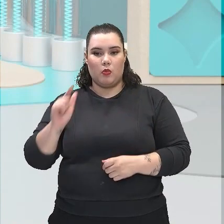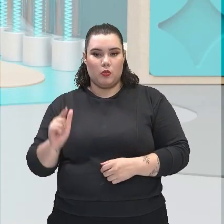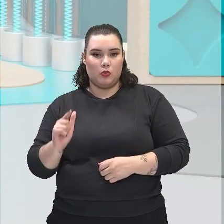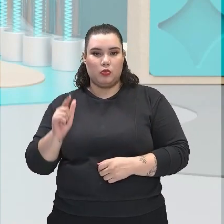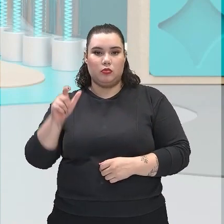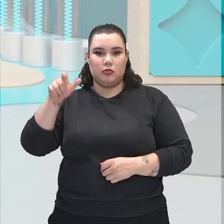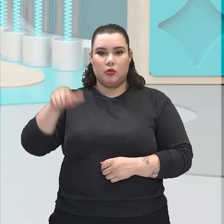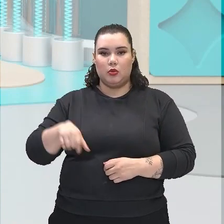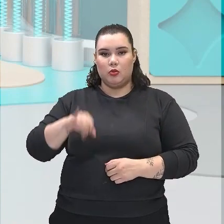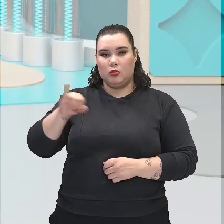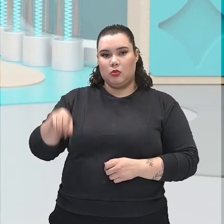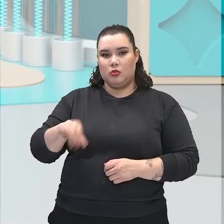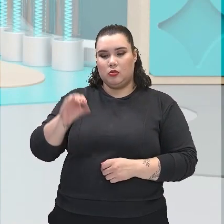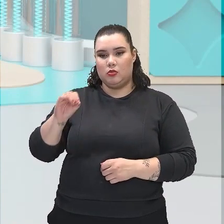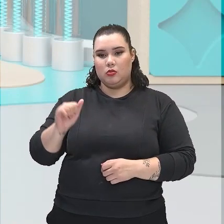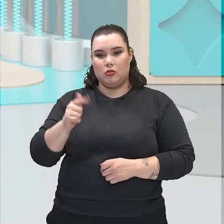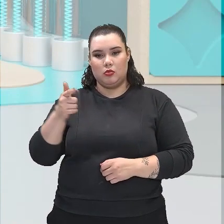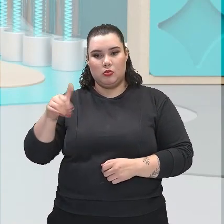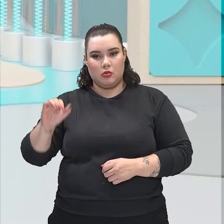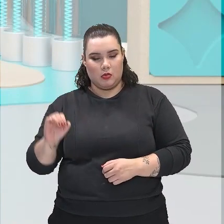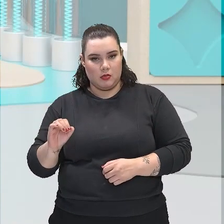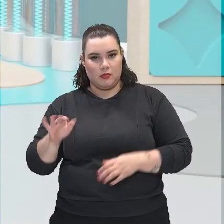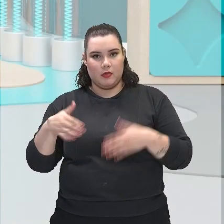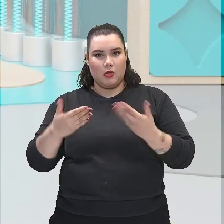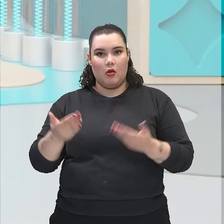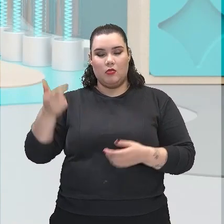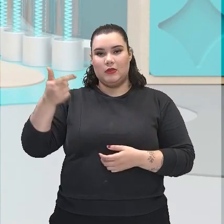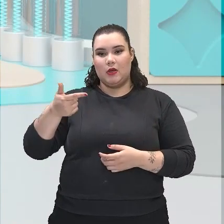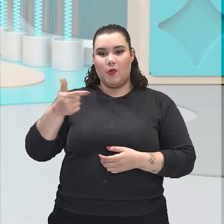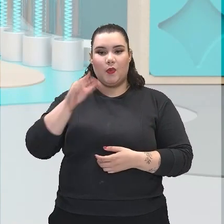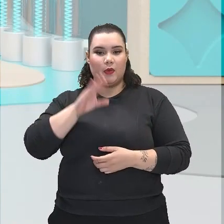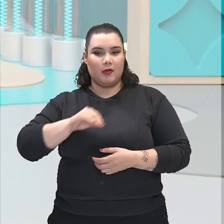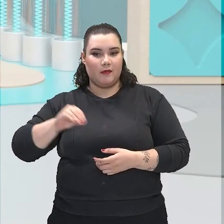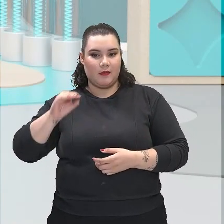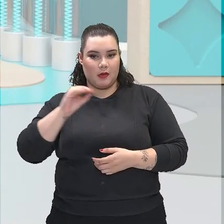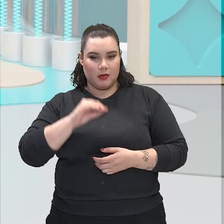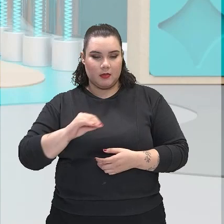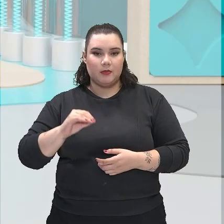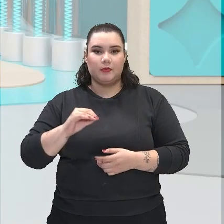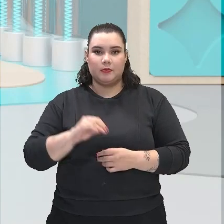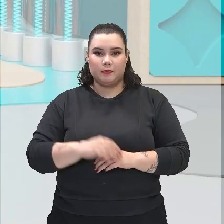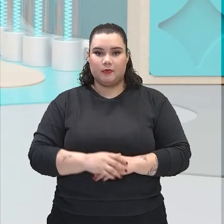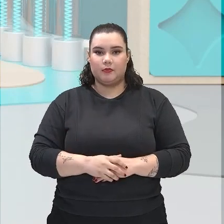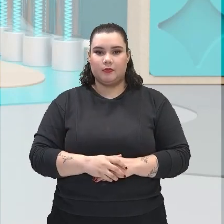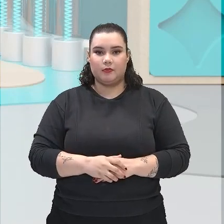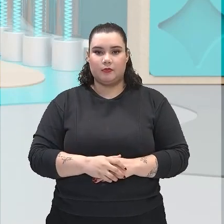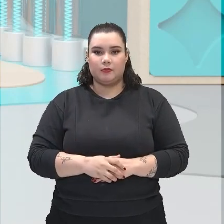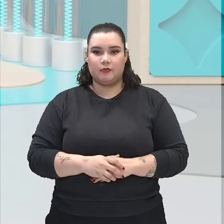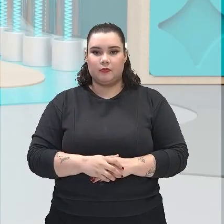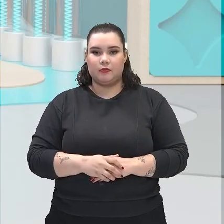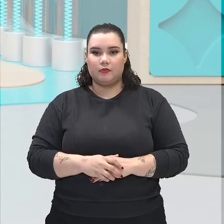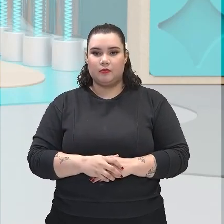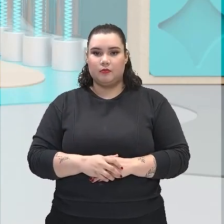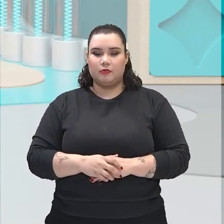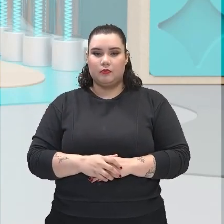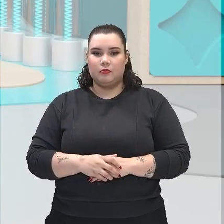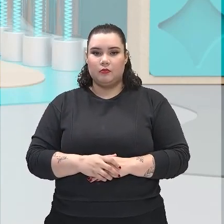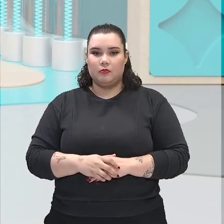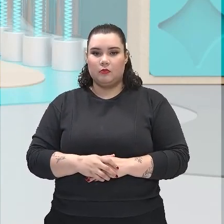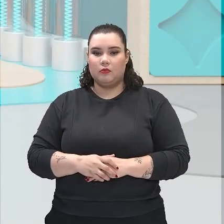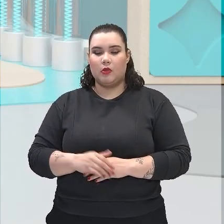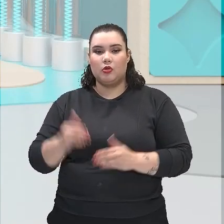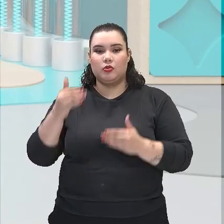que é exatamente o turno de fala 2, certo? Que foi do nosso personagem aqui, do nosso debatedor, que